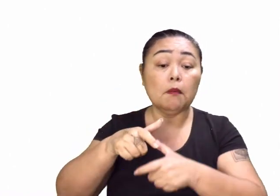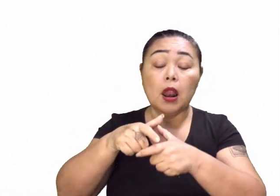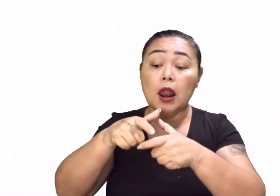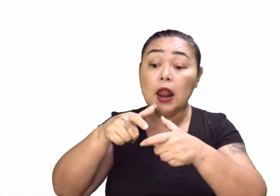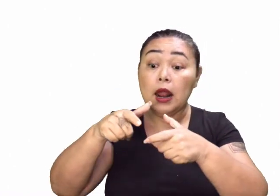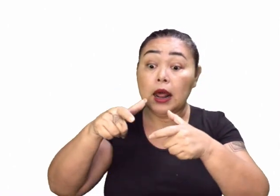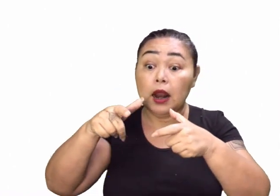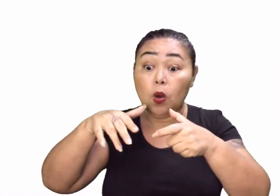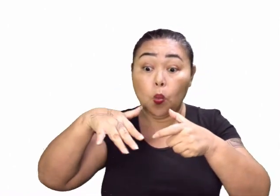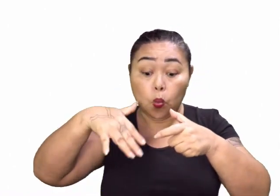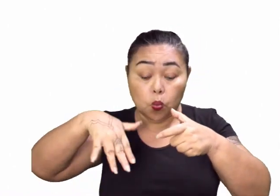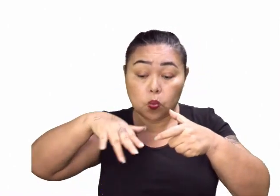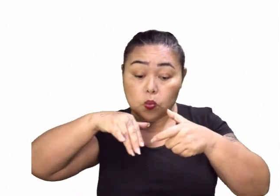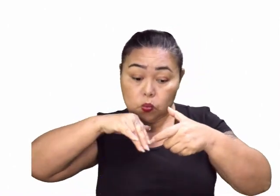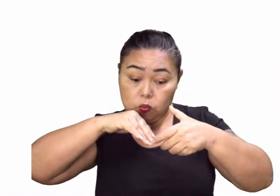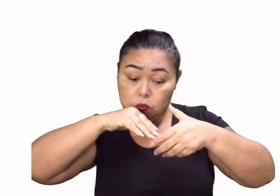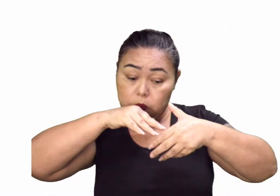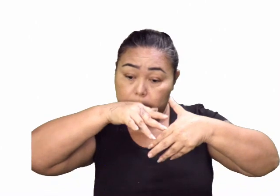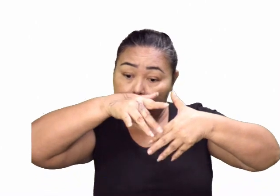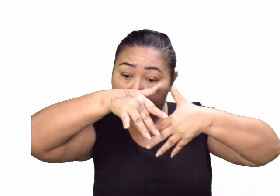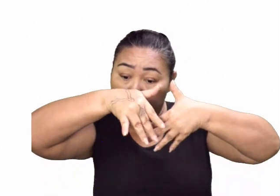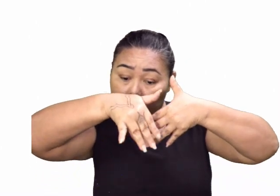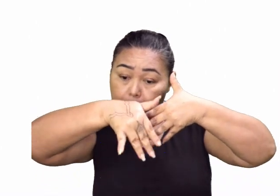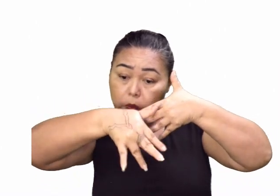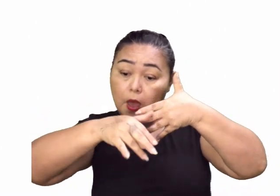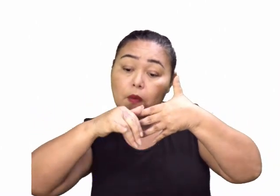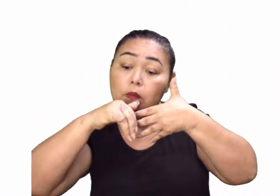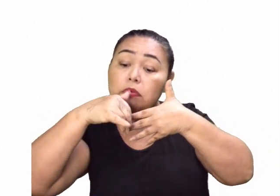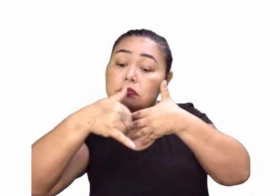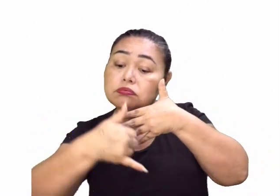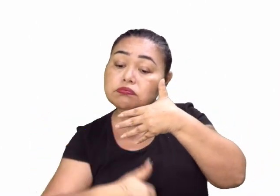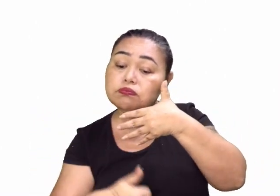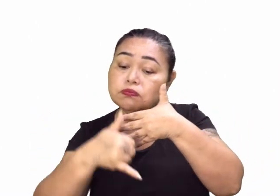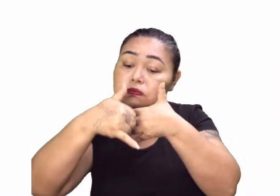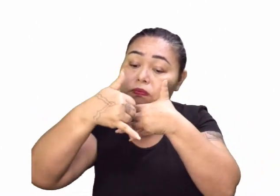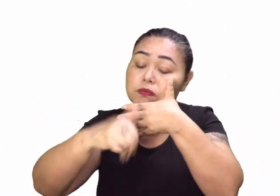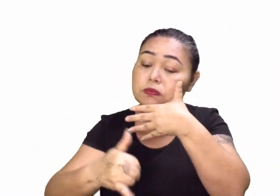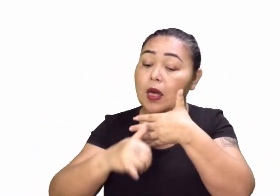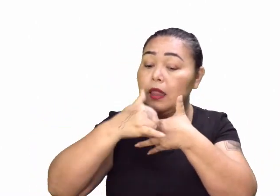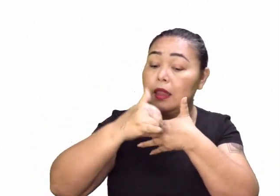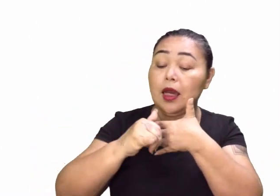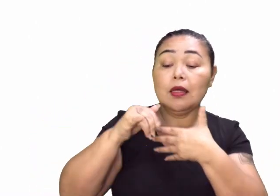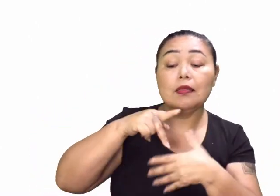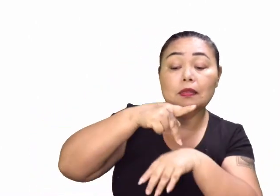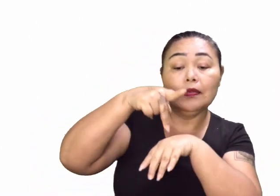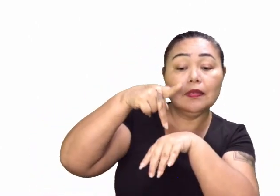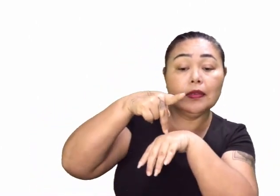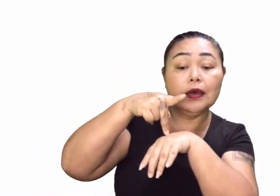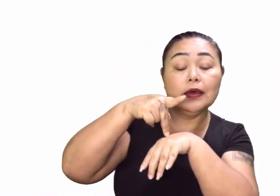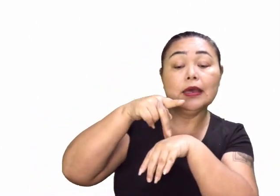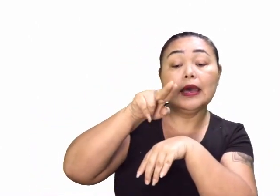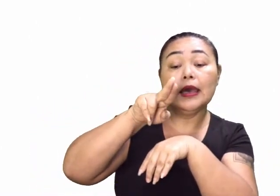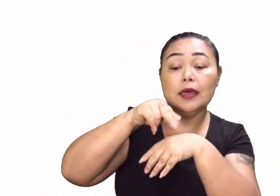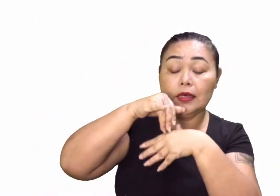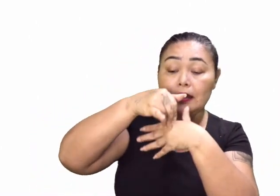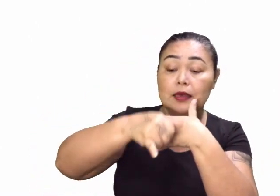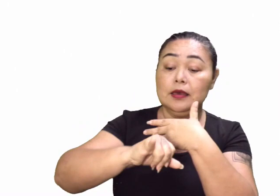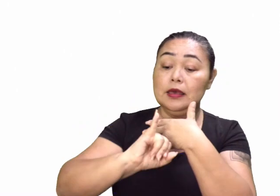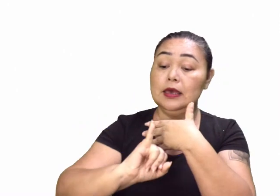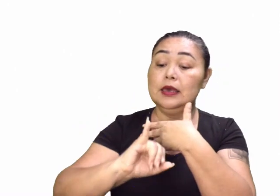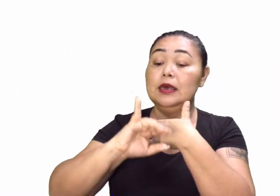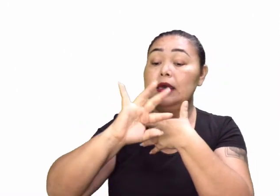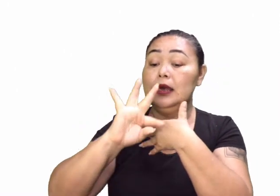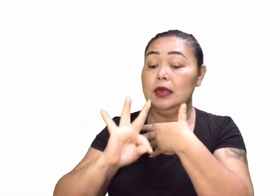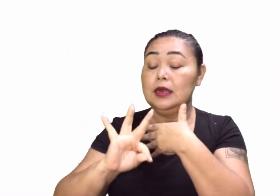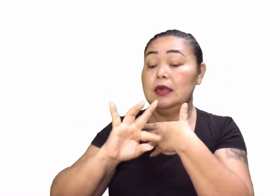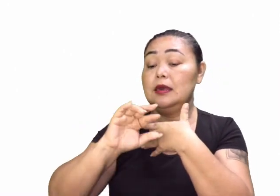maior produção hidrelétrica do país. Então, marque aí, informação importante, né, professor Jorge? Isso. Que é a usina de